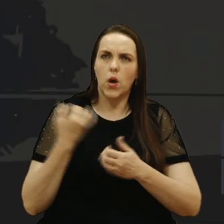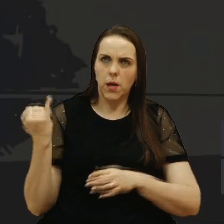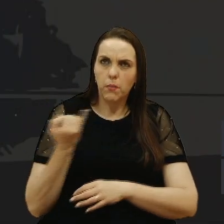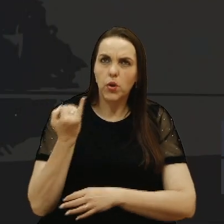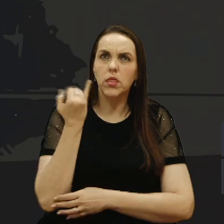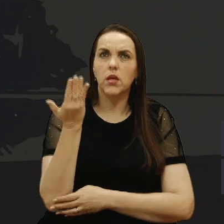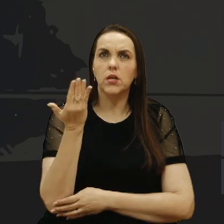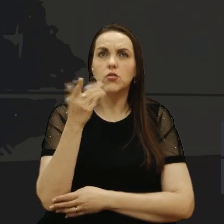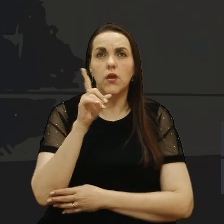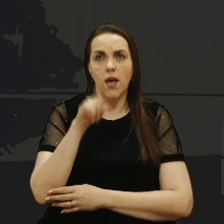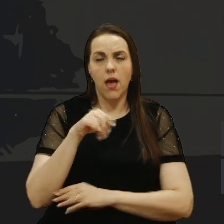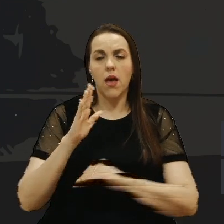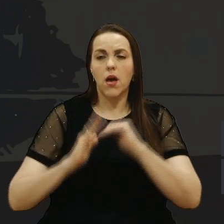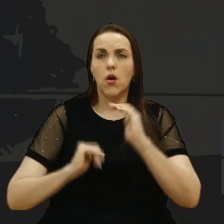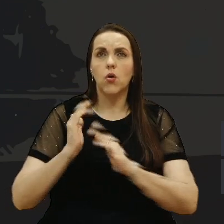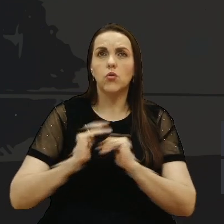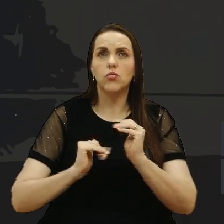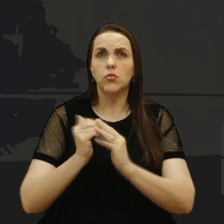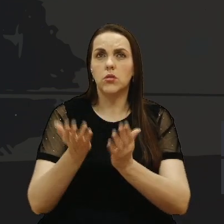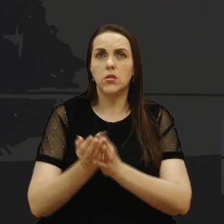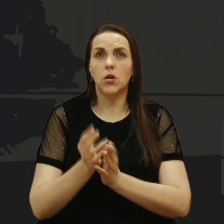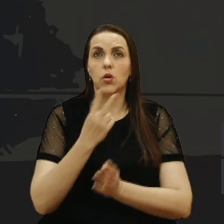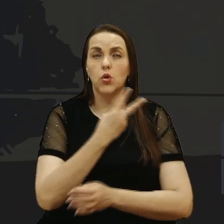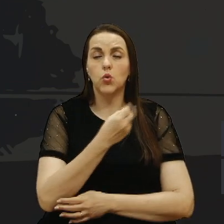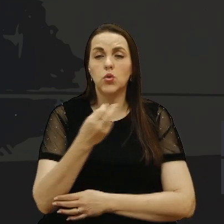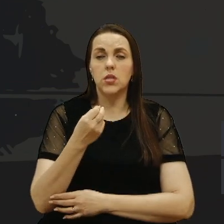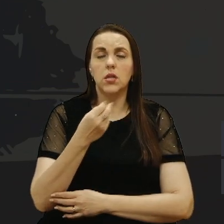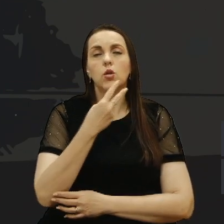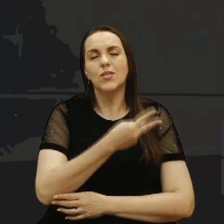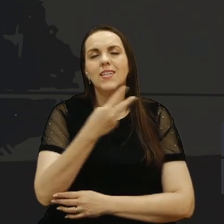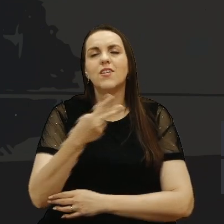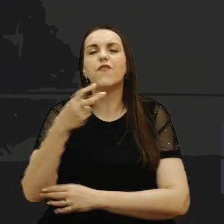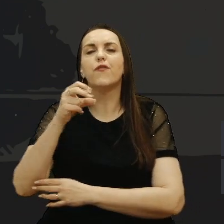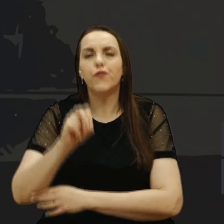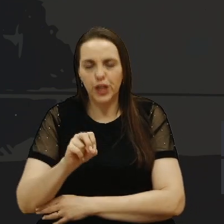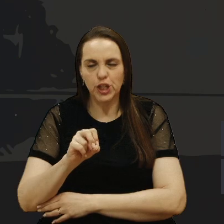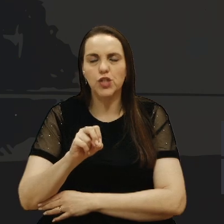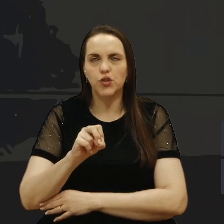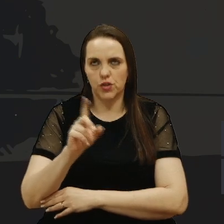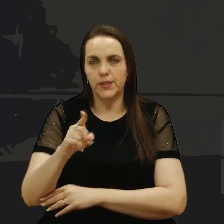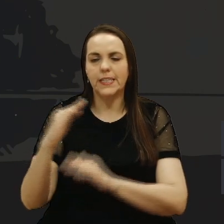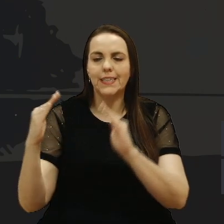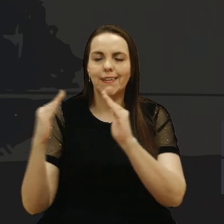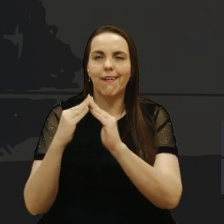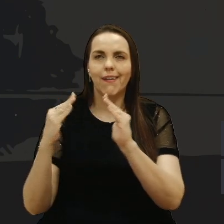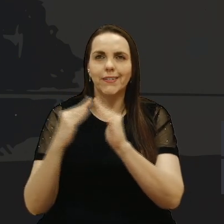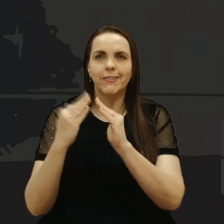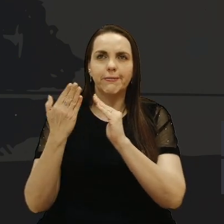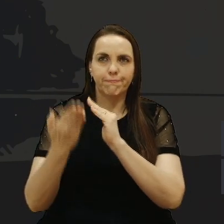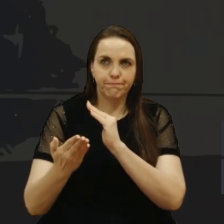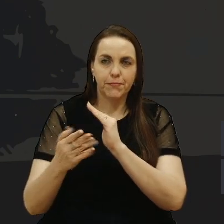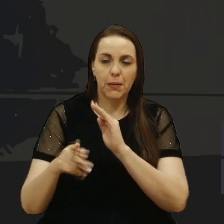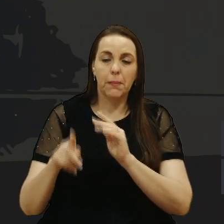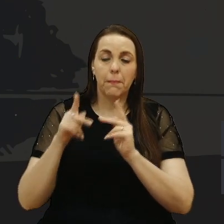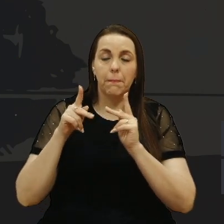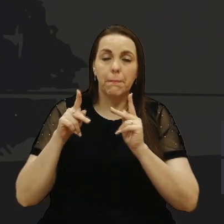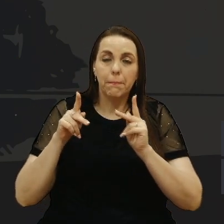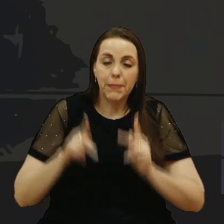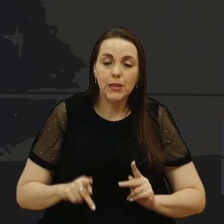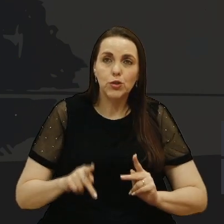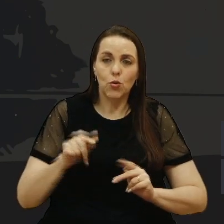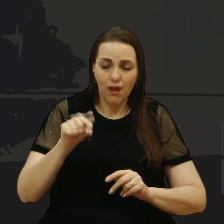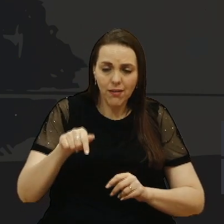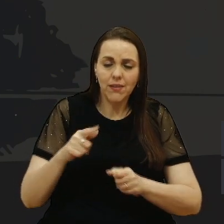importante, que é a construção de 220 unidades habitacionais para pessoas da